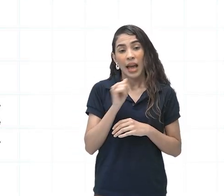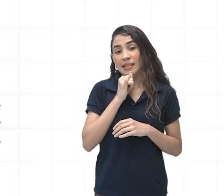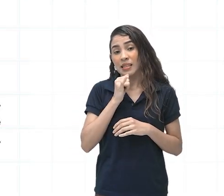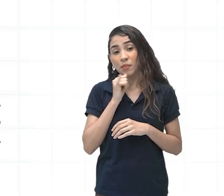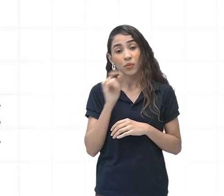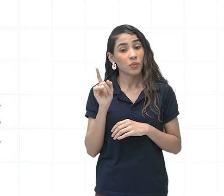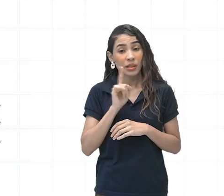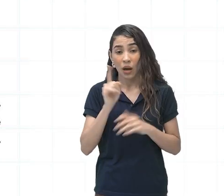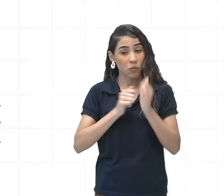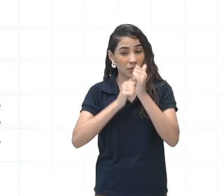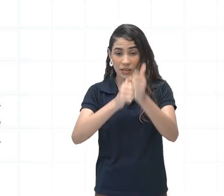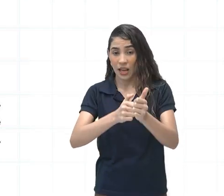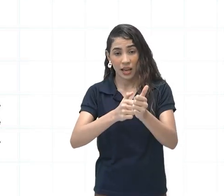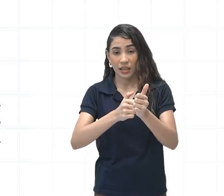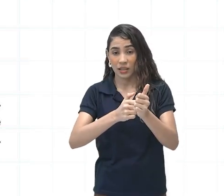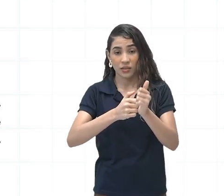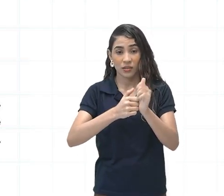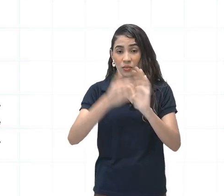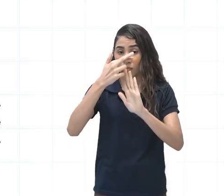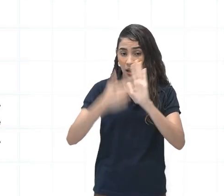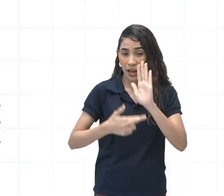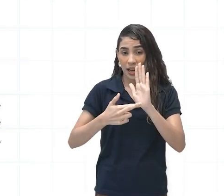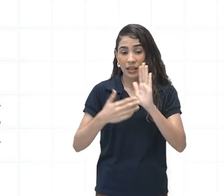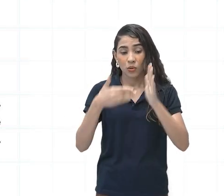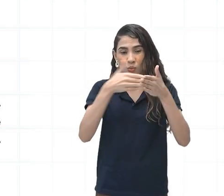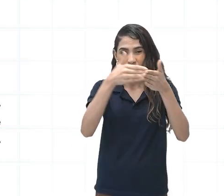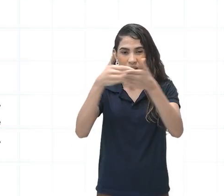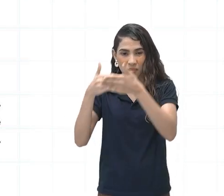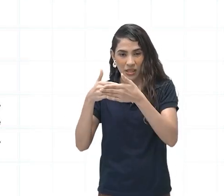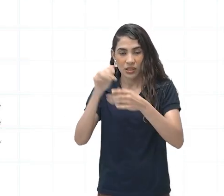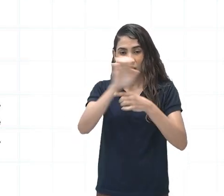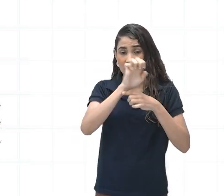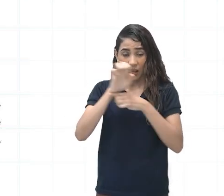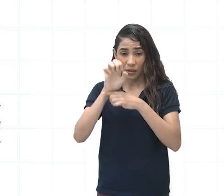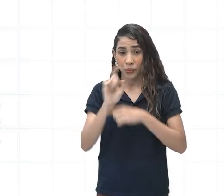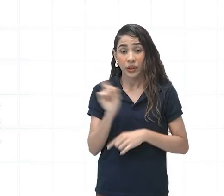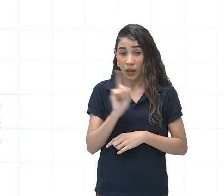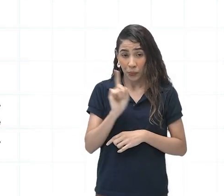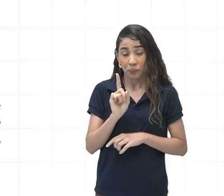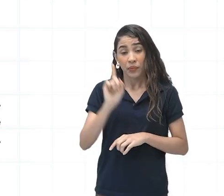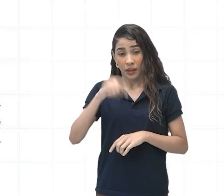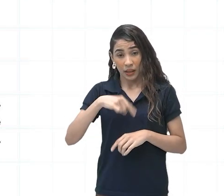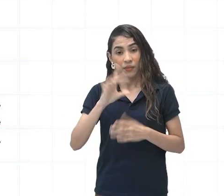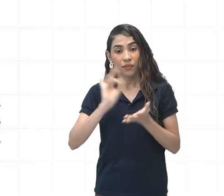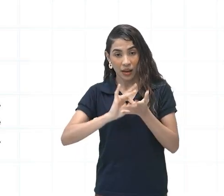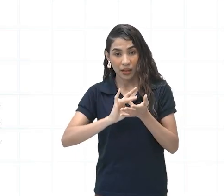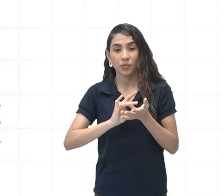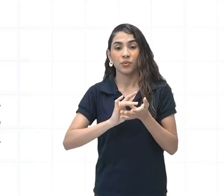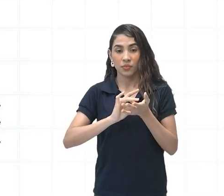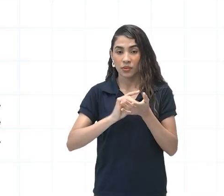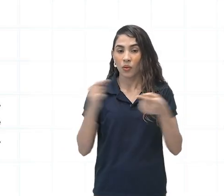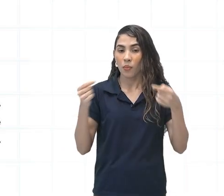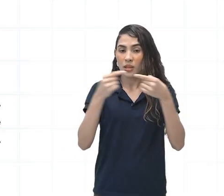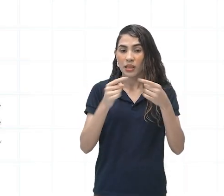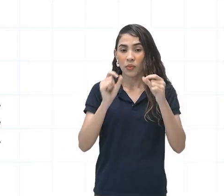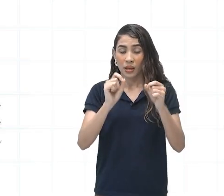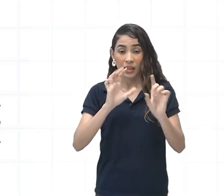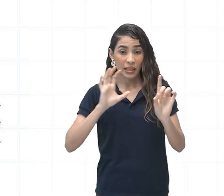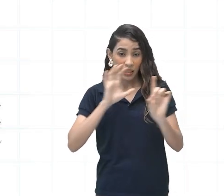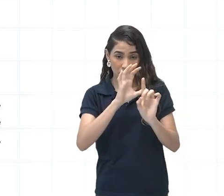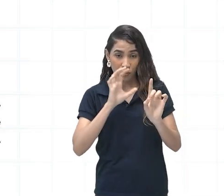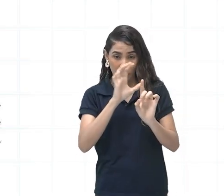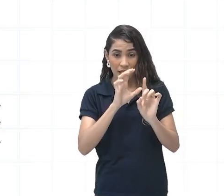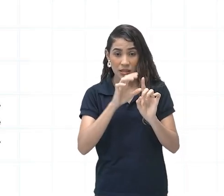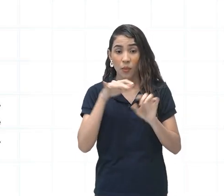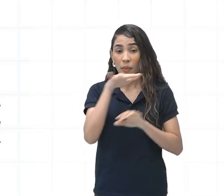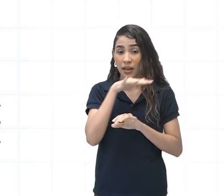assim, não segue uma tendência dos limites dos estados, não é? Tem realmente a ver aí com as influências que